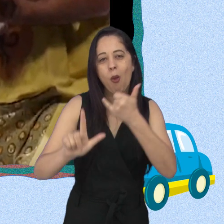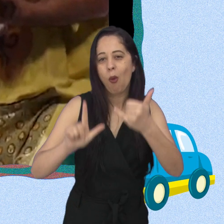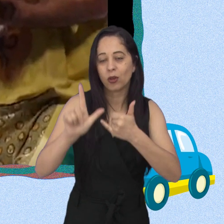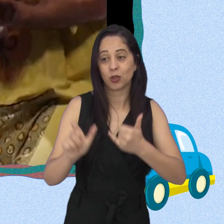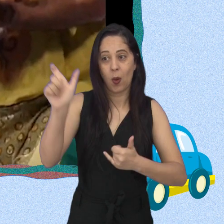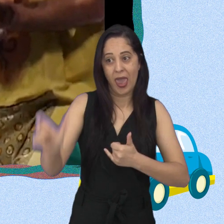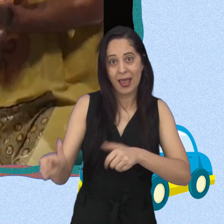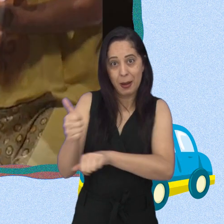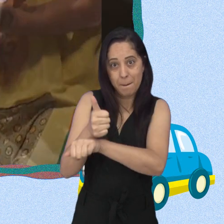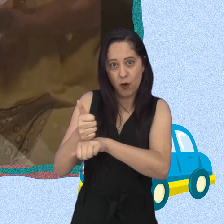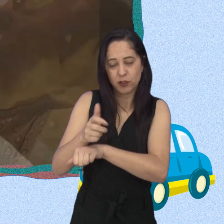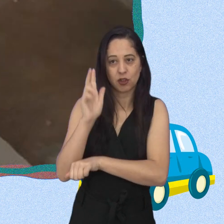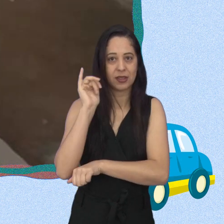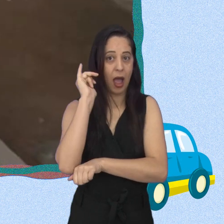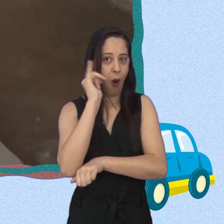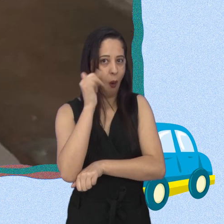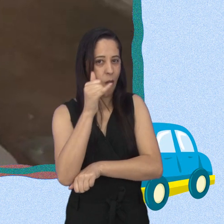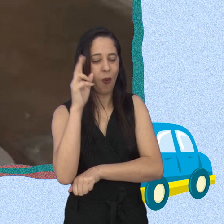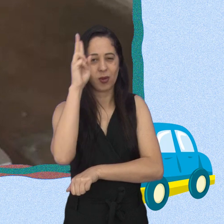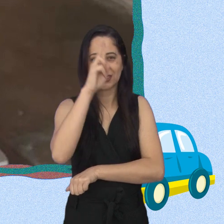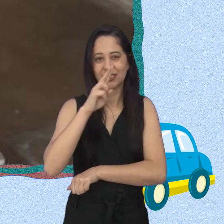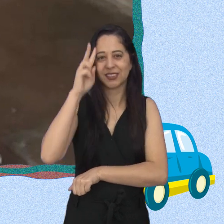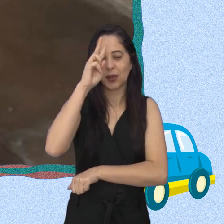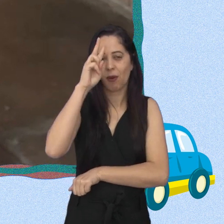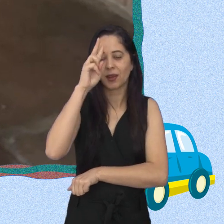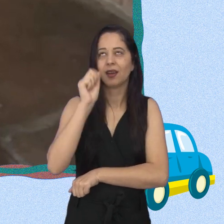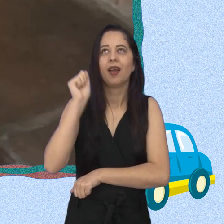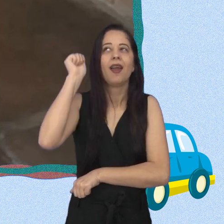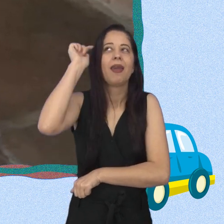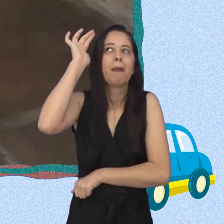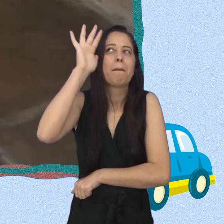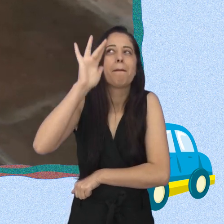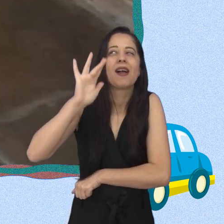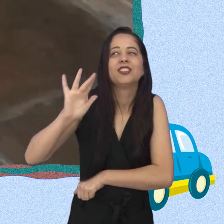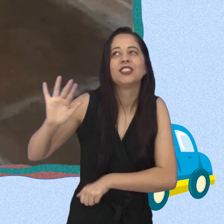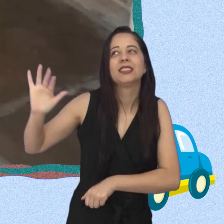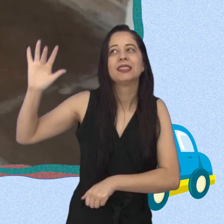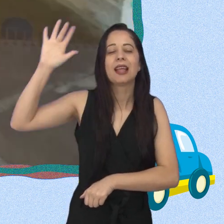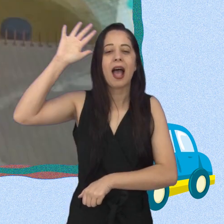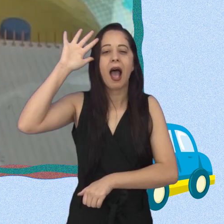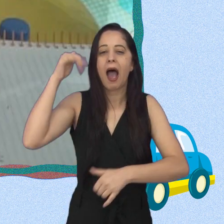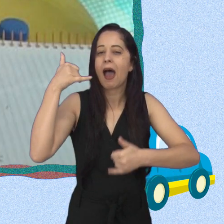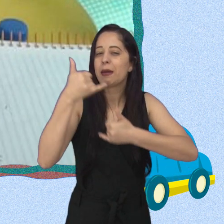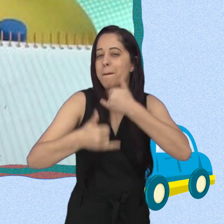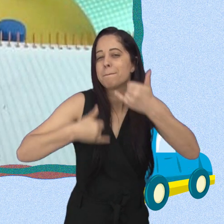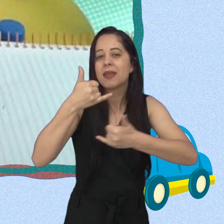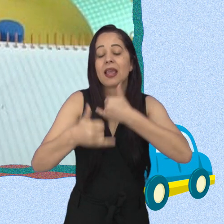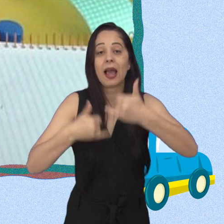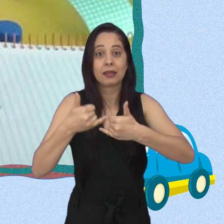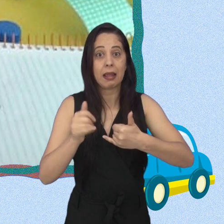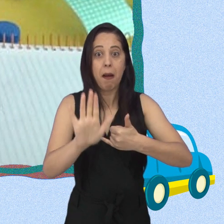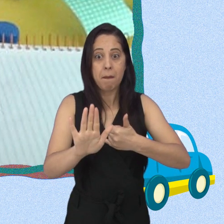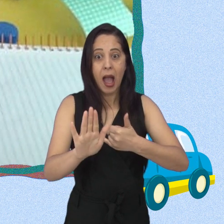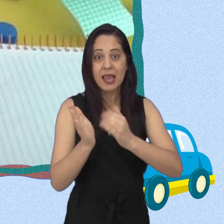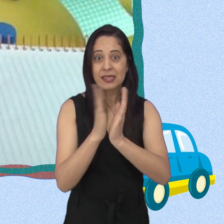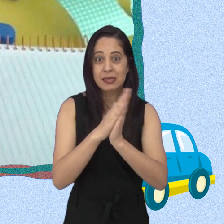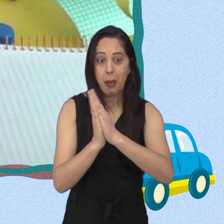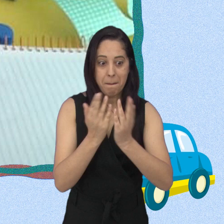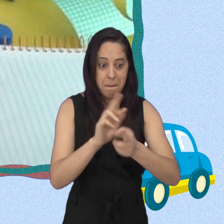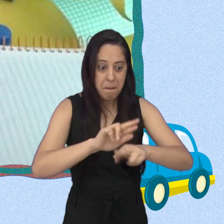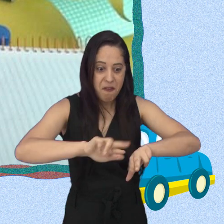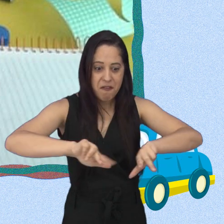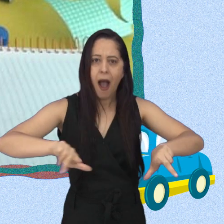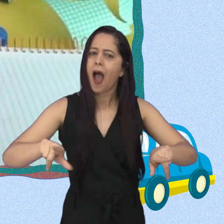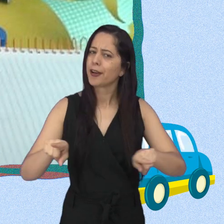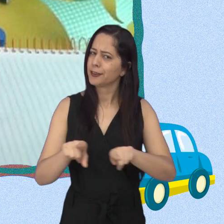histórias. Faremos um passeio pelo imaginário com as histórias, as brincadeiras e sem esquecer dos brinquedos, que